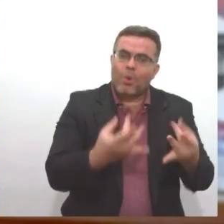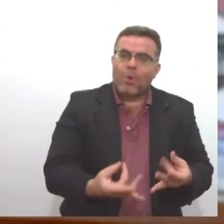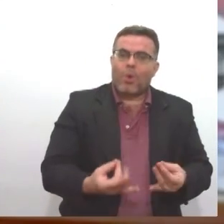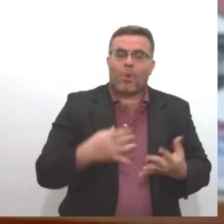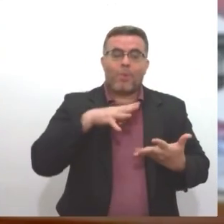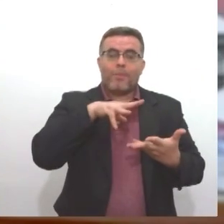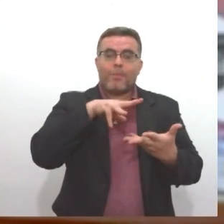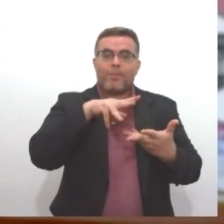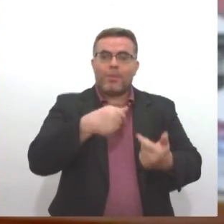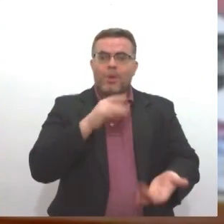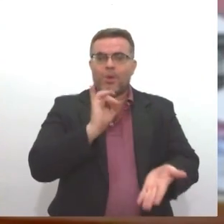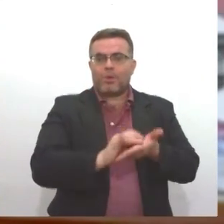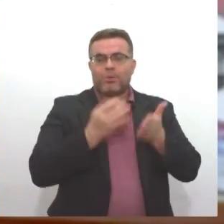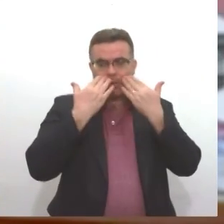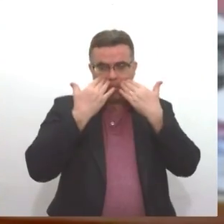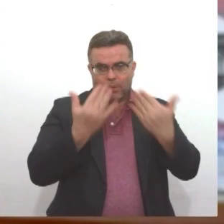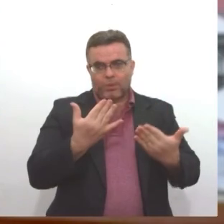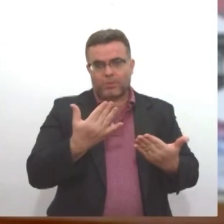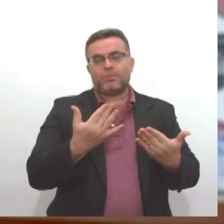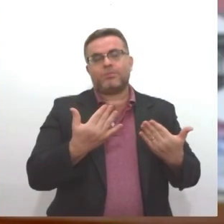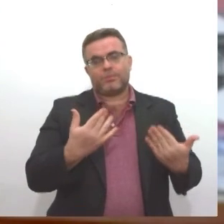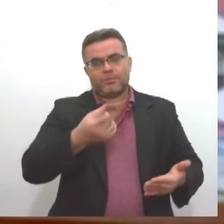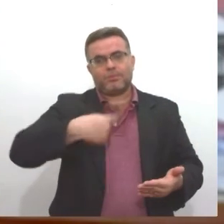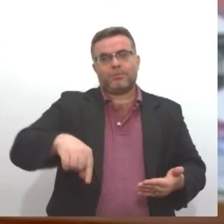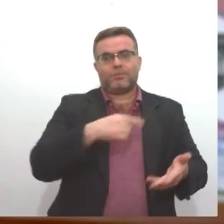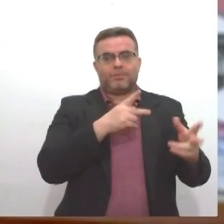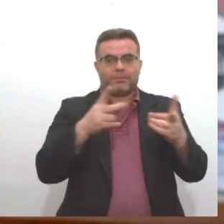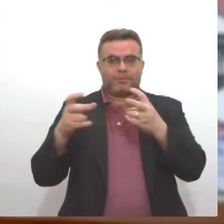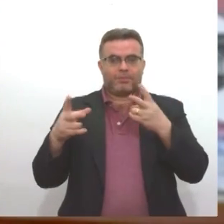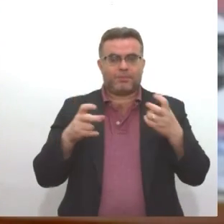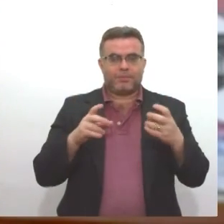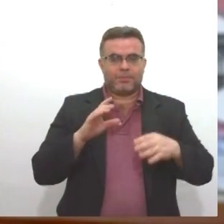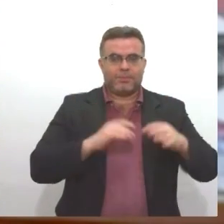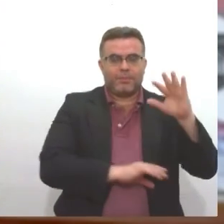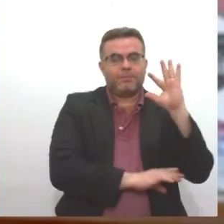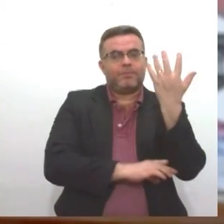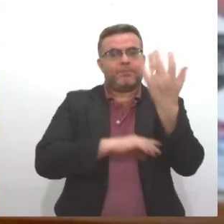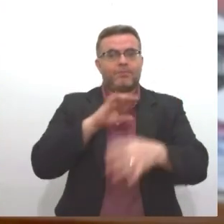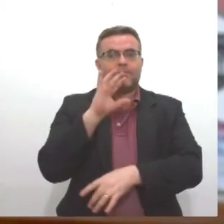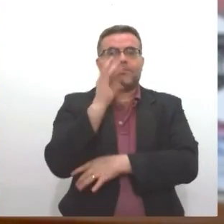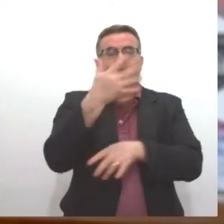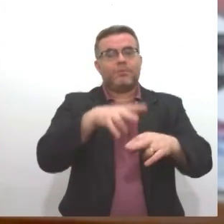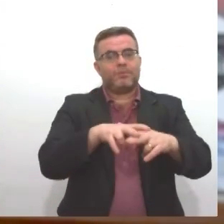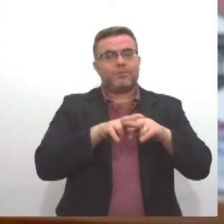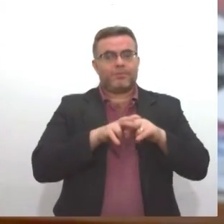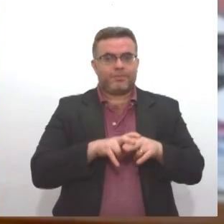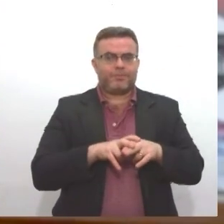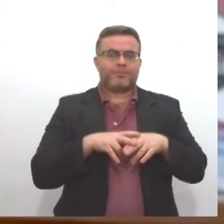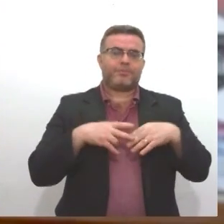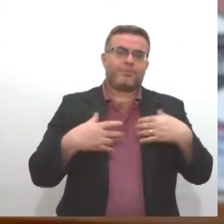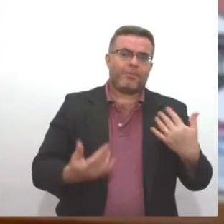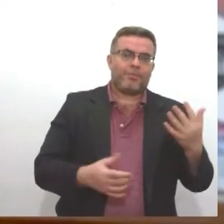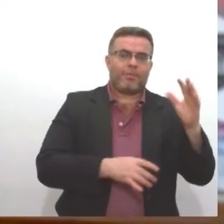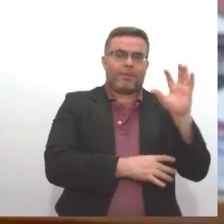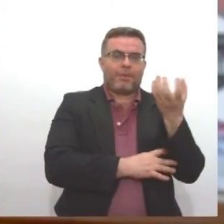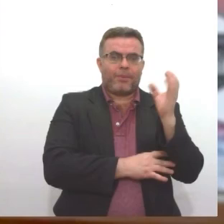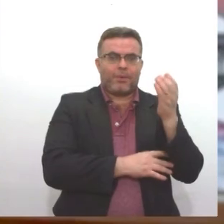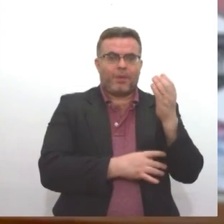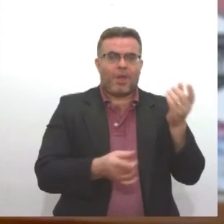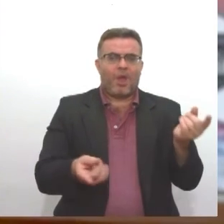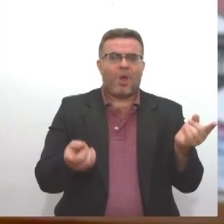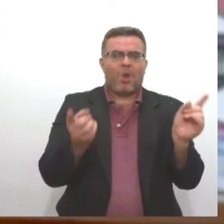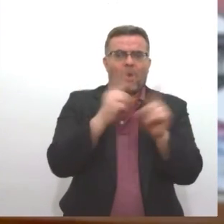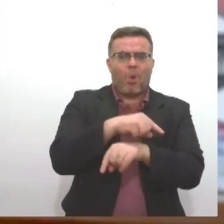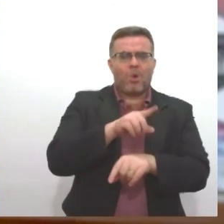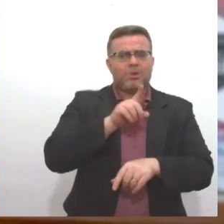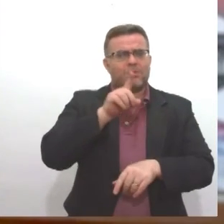seja, da forma mais consistente com que a gente pode observar da natureza, entendeu? Então, esse negócio de que a ciência vai contra Deus